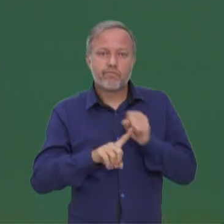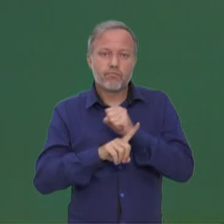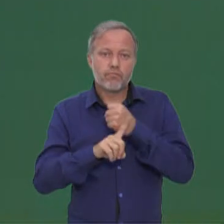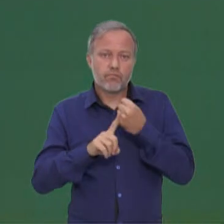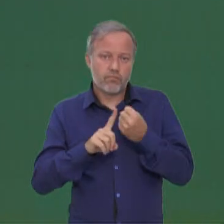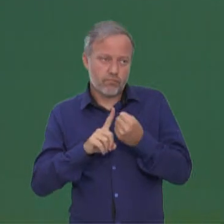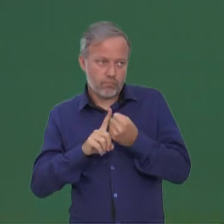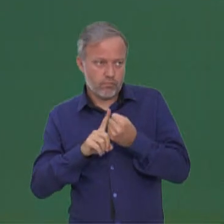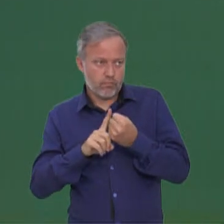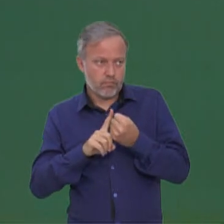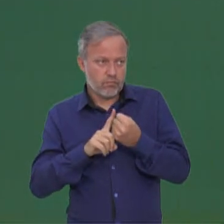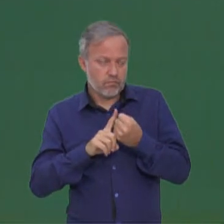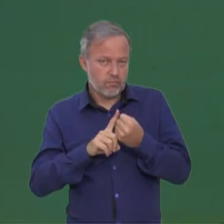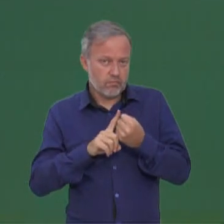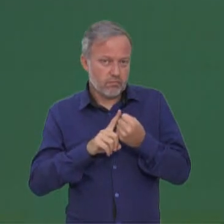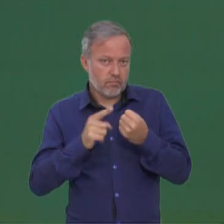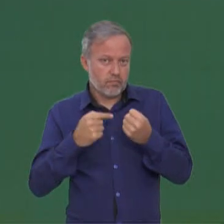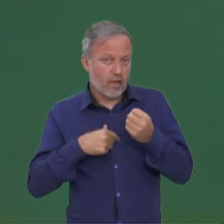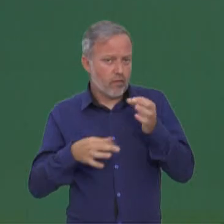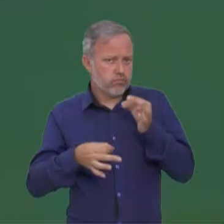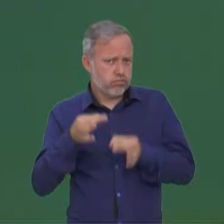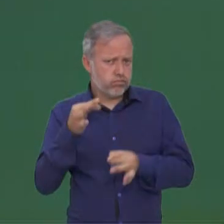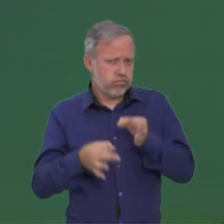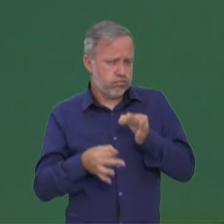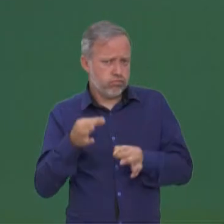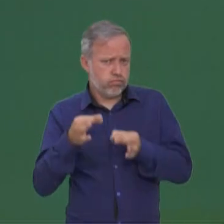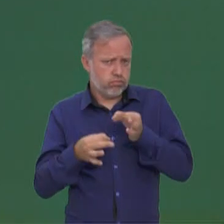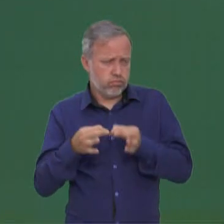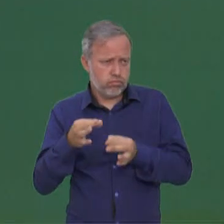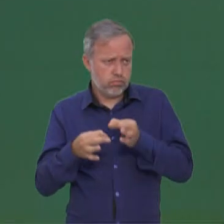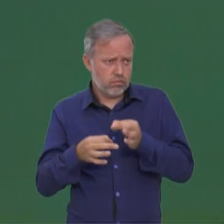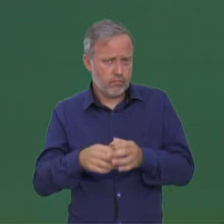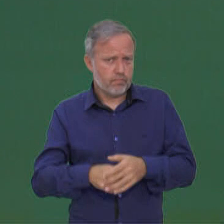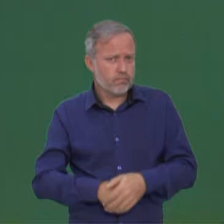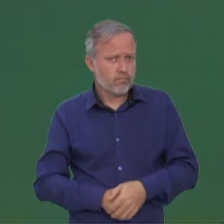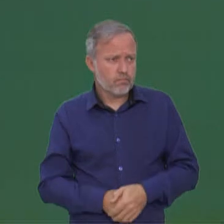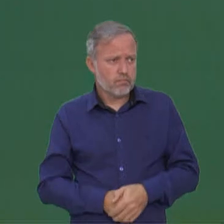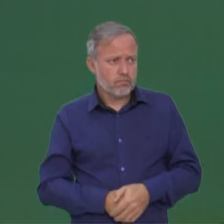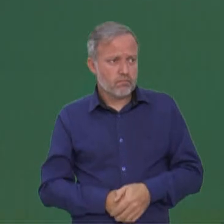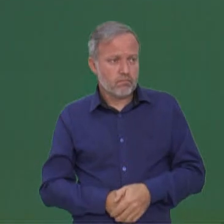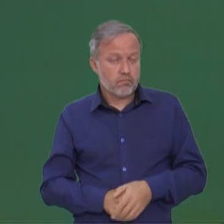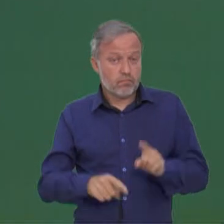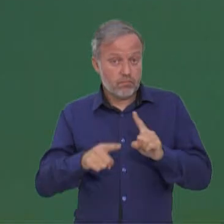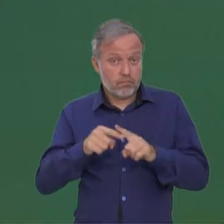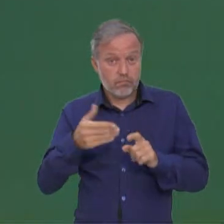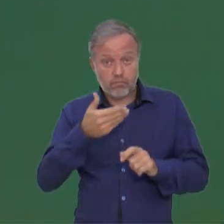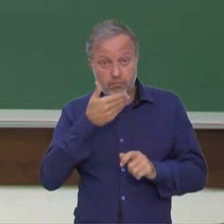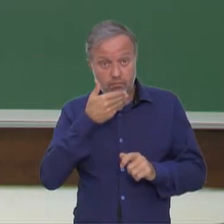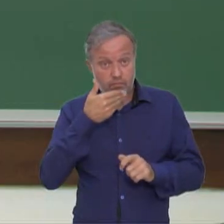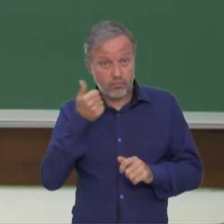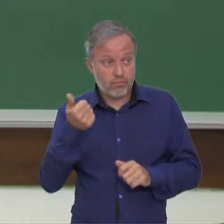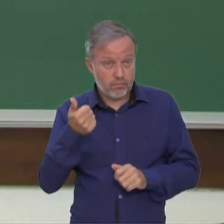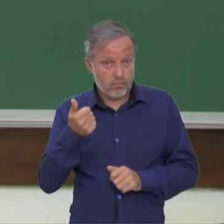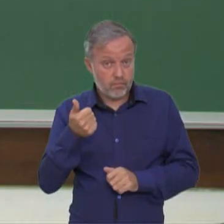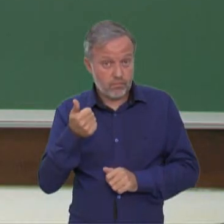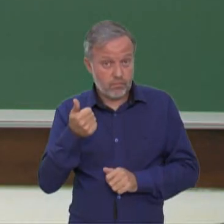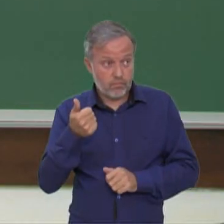com recurso, né? Processa a pessoa que fez, enfim. Então, melhor a gente